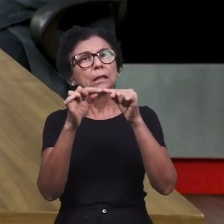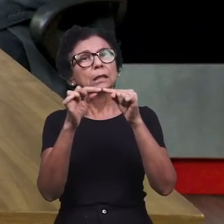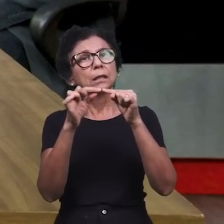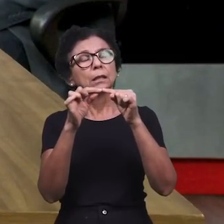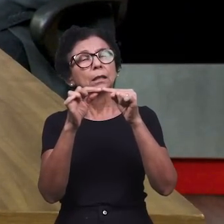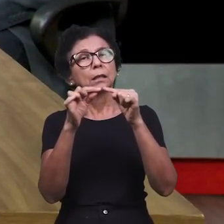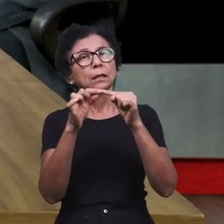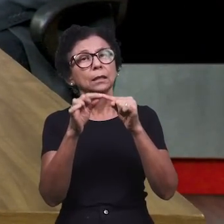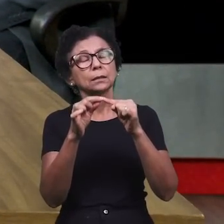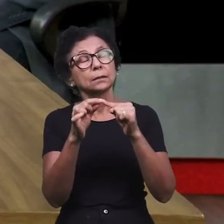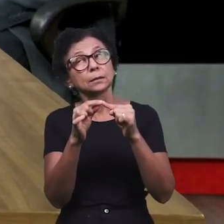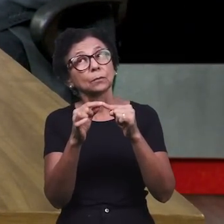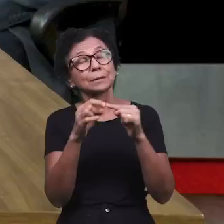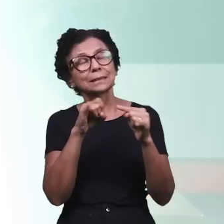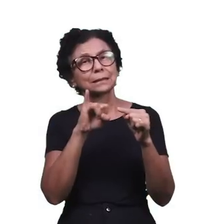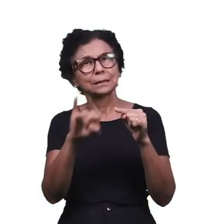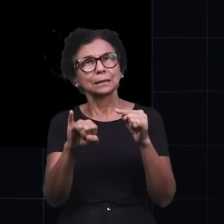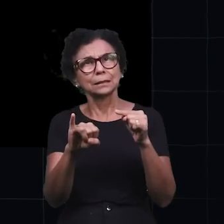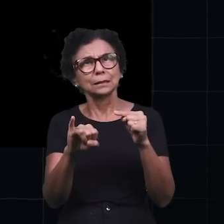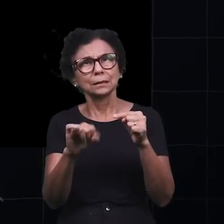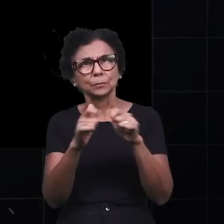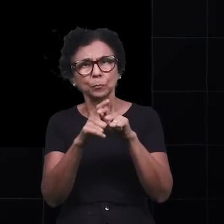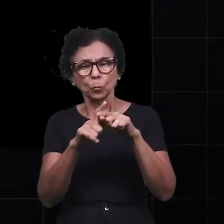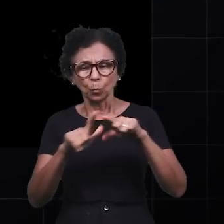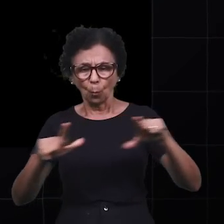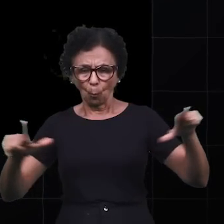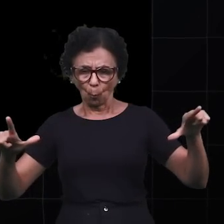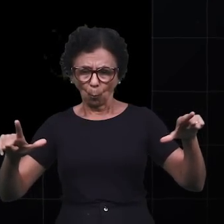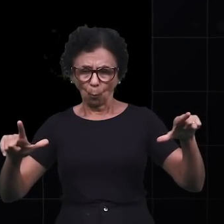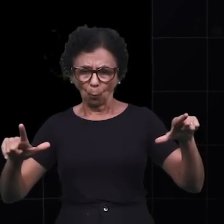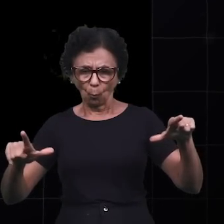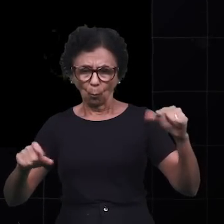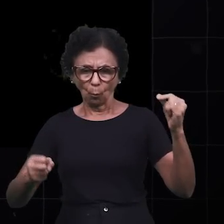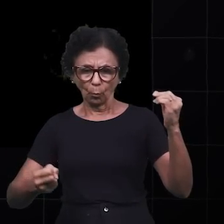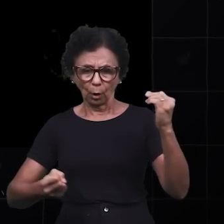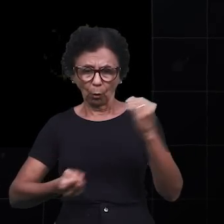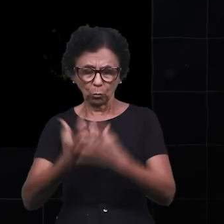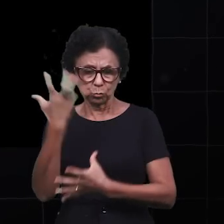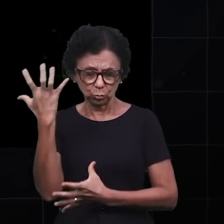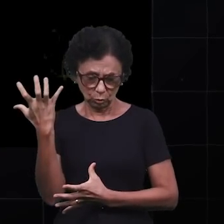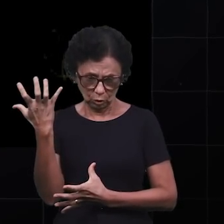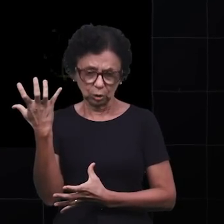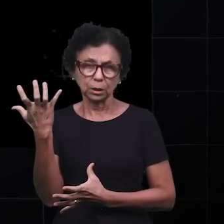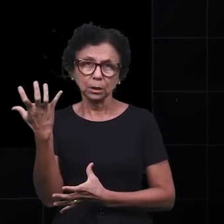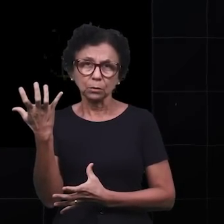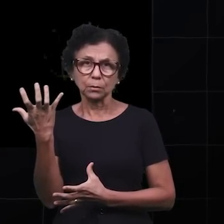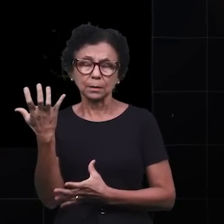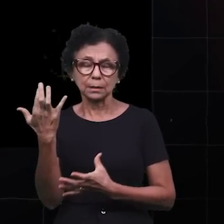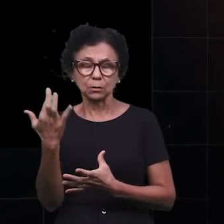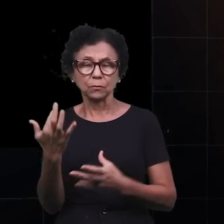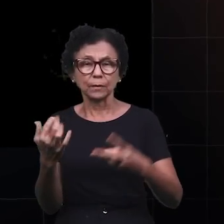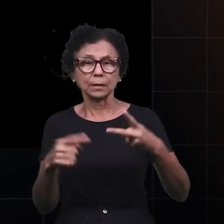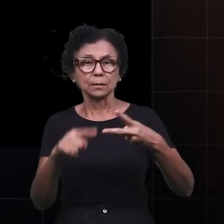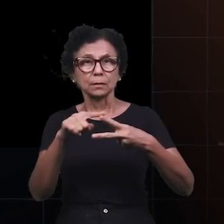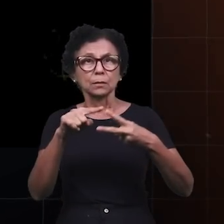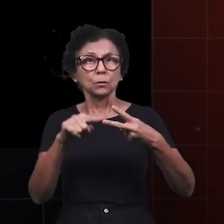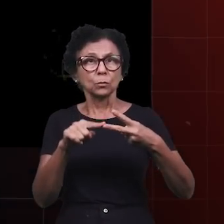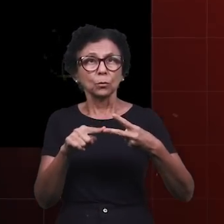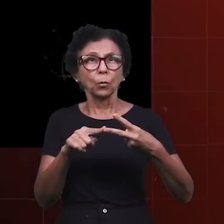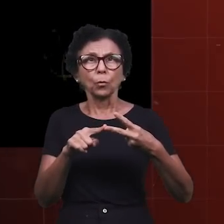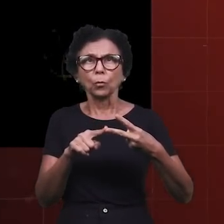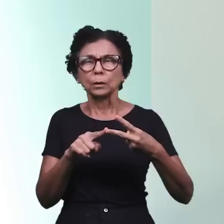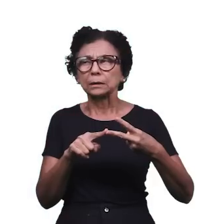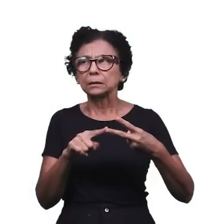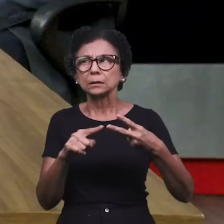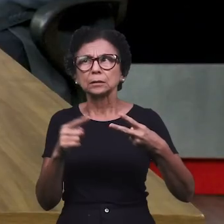isso, se algo surgisse do nada, que é o outro GIF que está ali, se nós colocássemos 2 corpos e